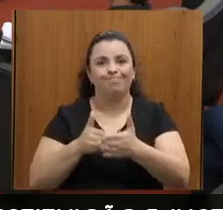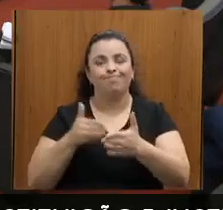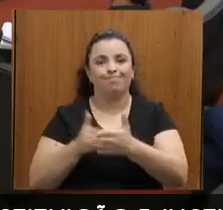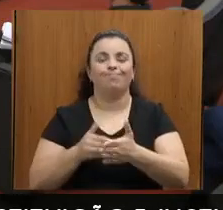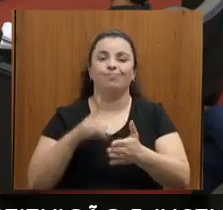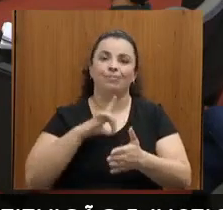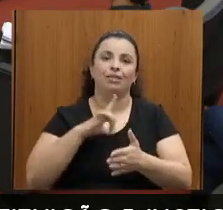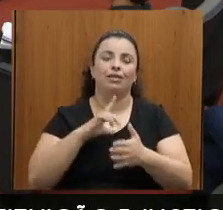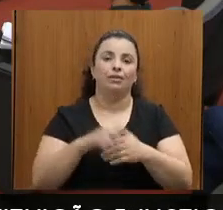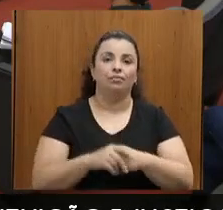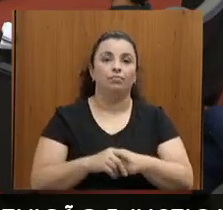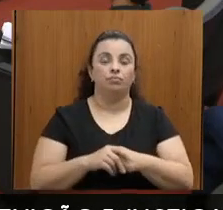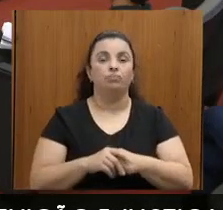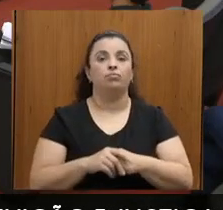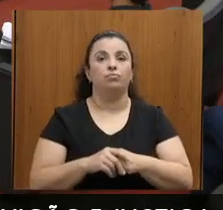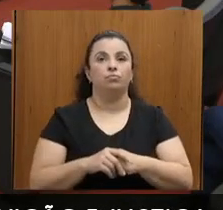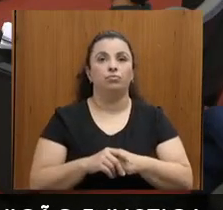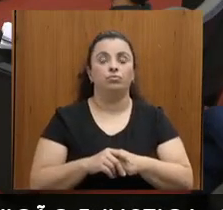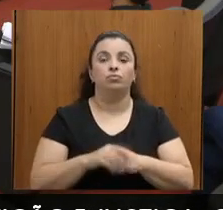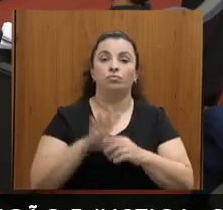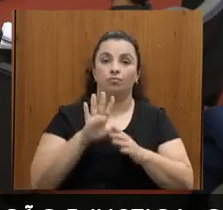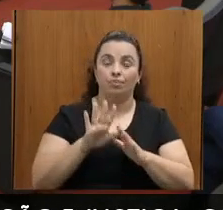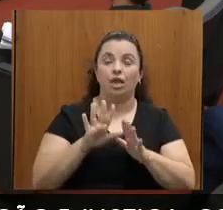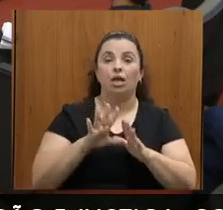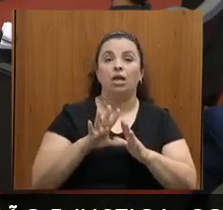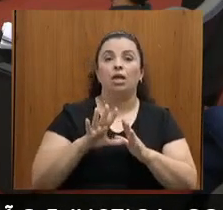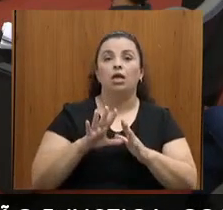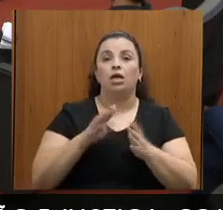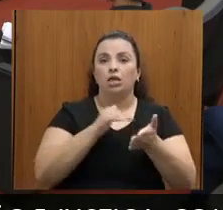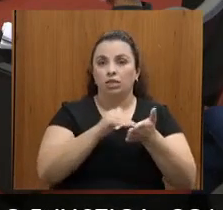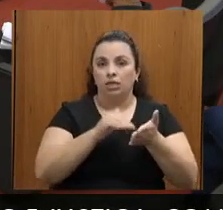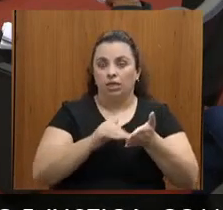Deputado, apenas para completar a fala da